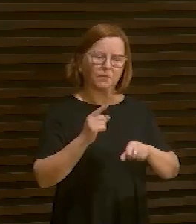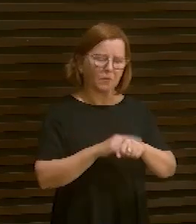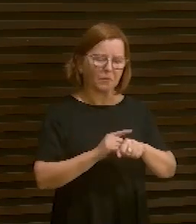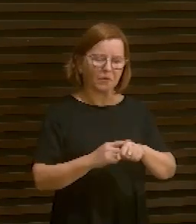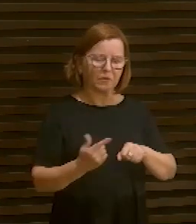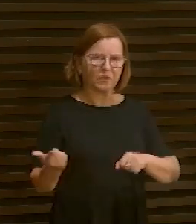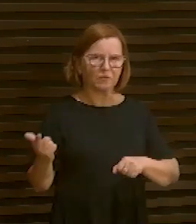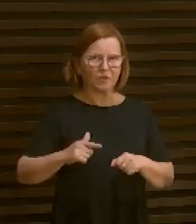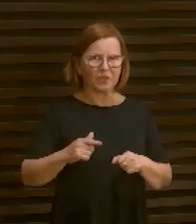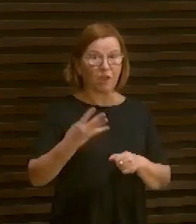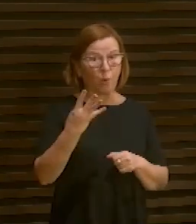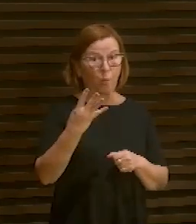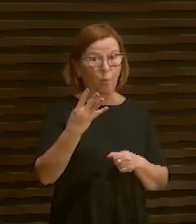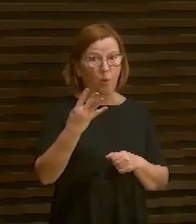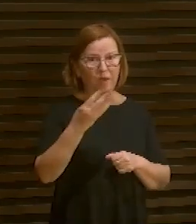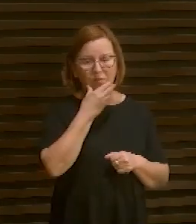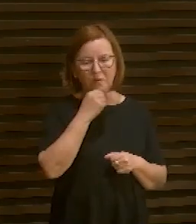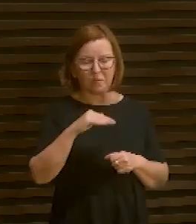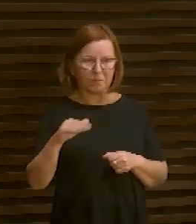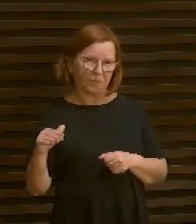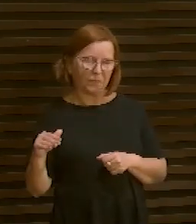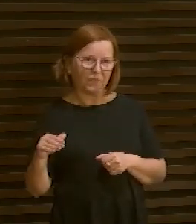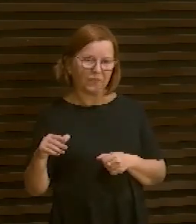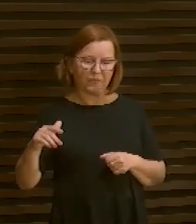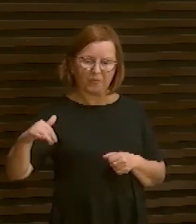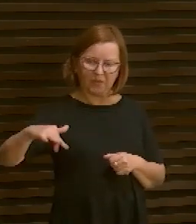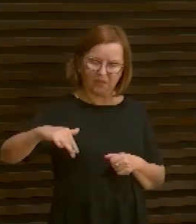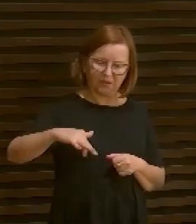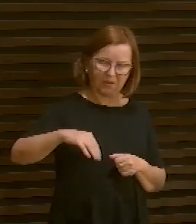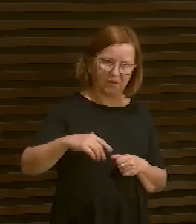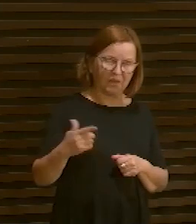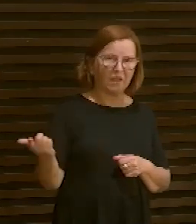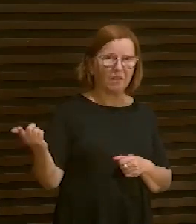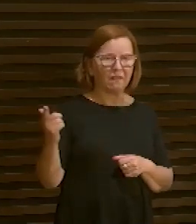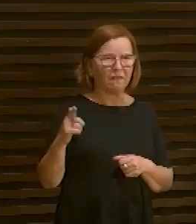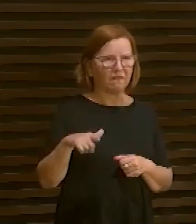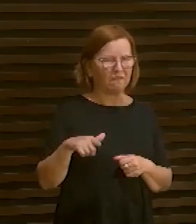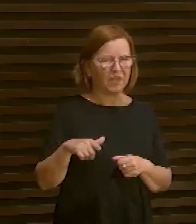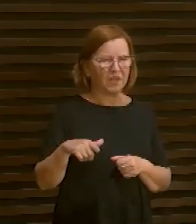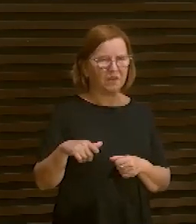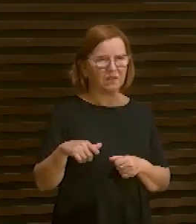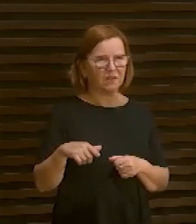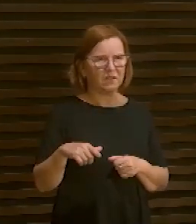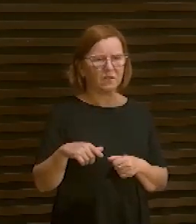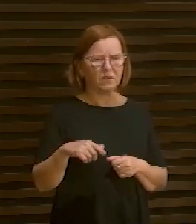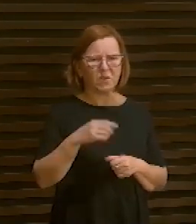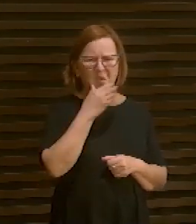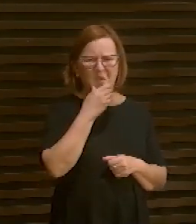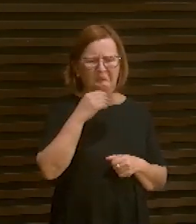4 meninos, eles vinham andando. Vieram os cavaleiros, aqueles inquisidores.